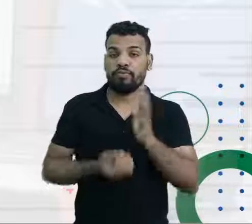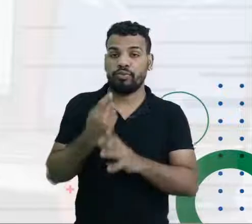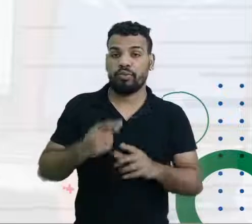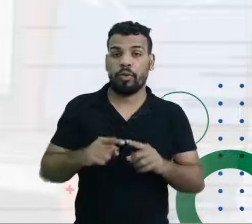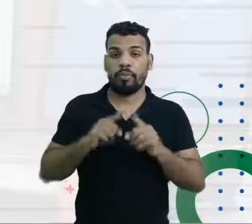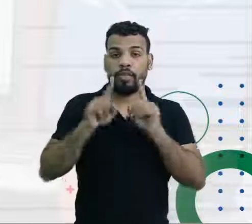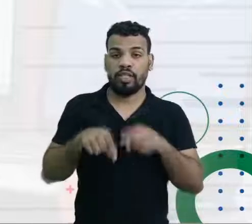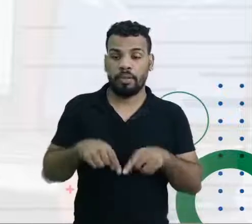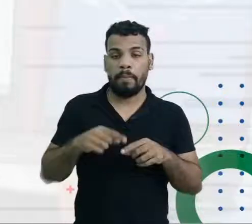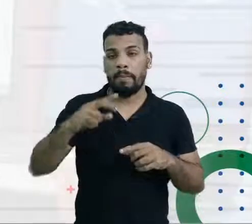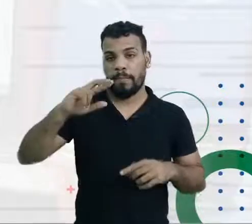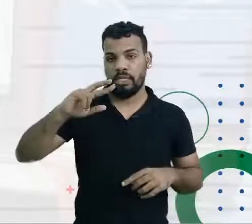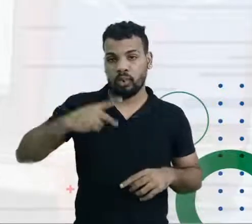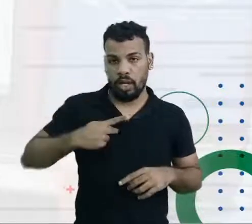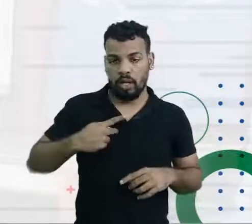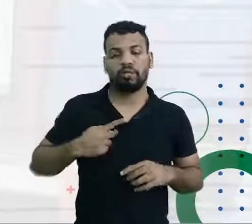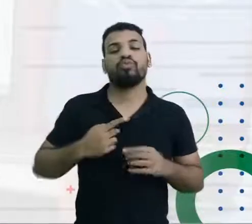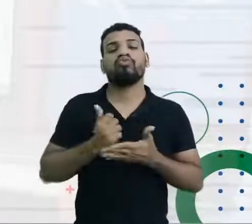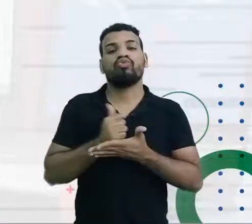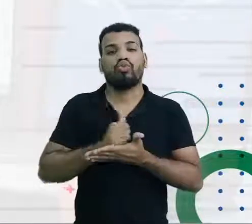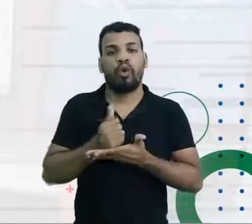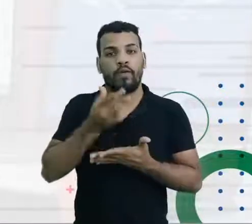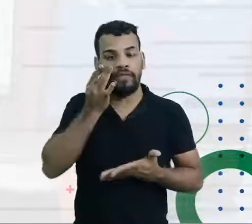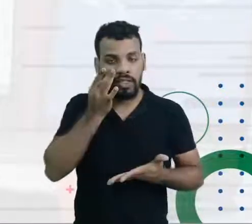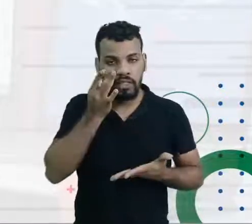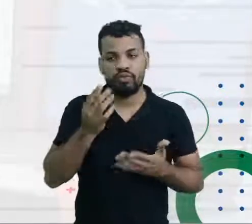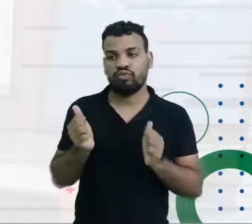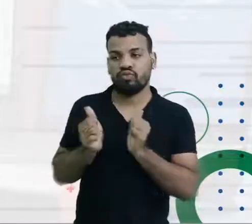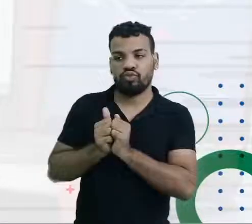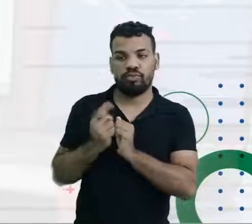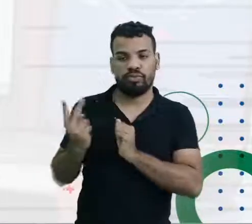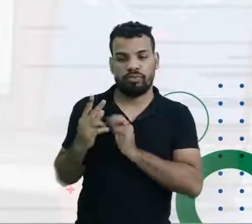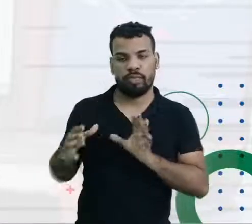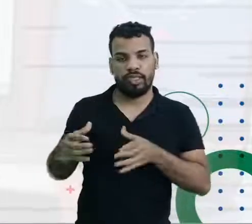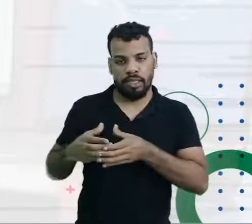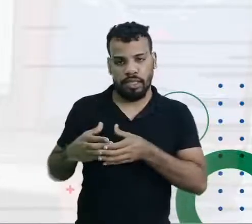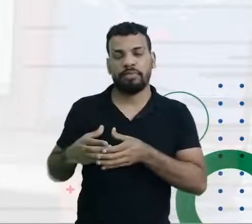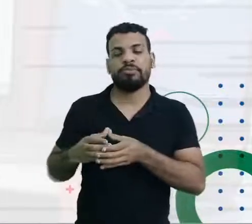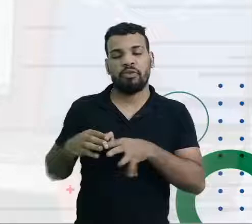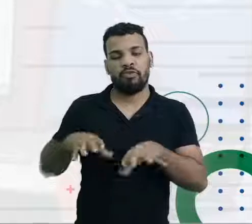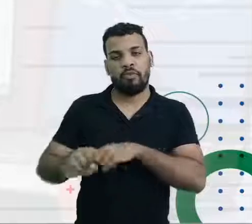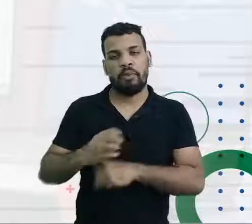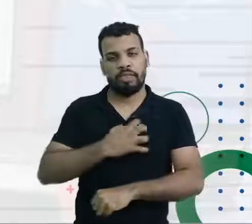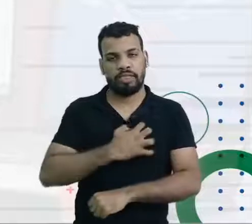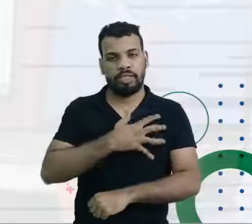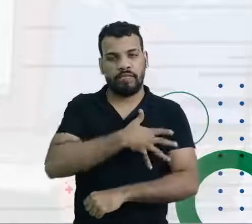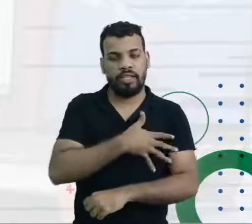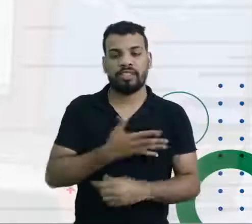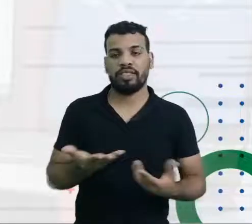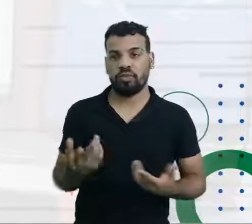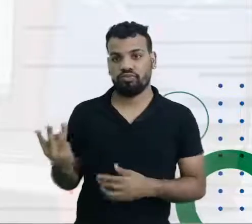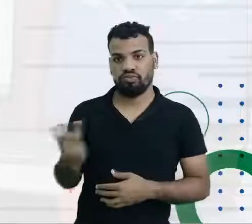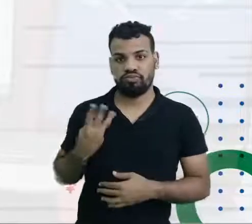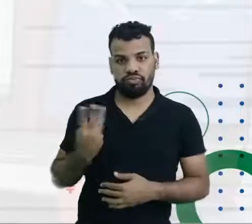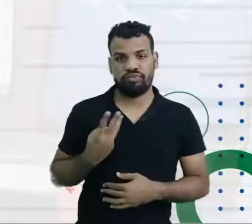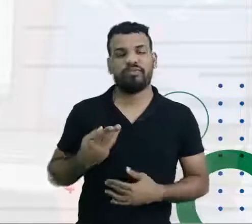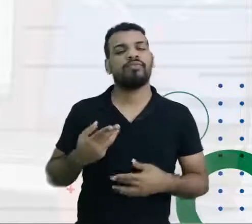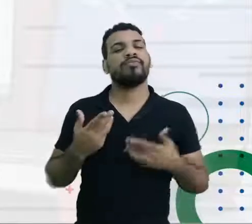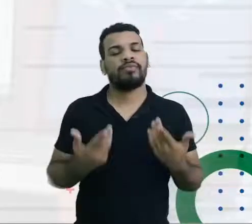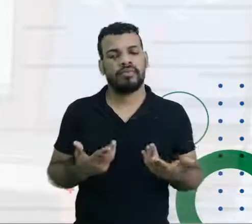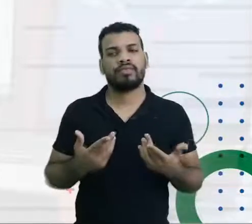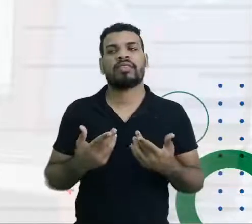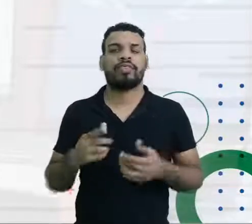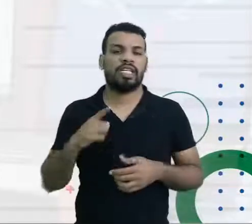um RPG físico, junto com mais dois parceiros da minha equipe. E a gente está projetando o jogo todo como história,